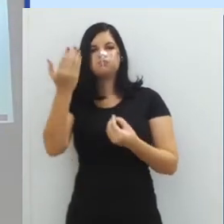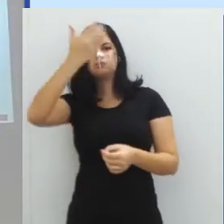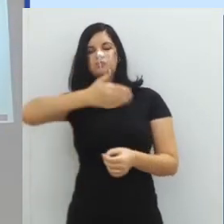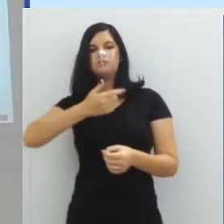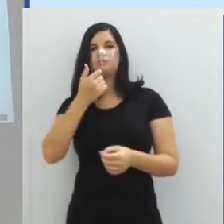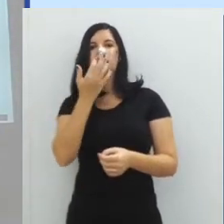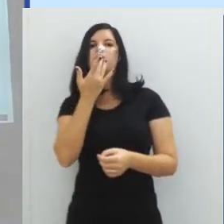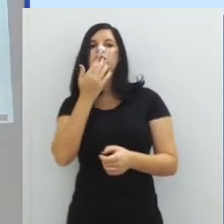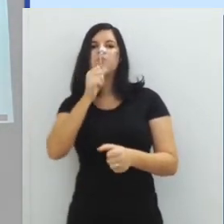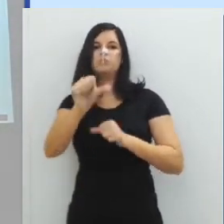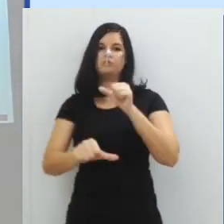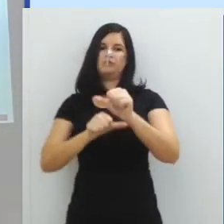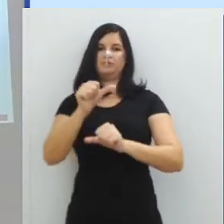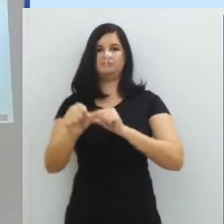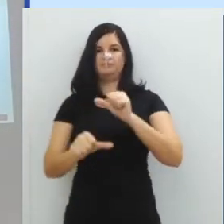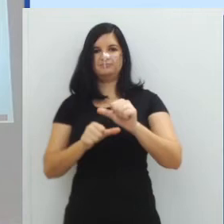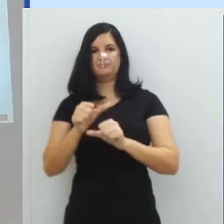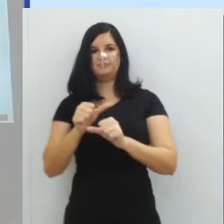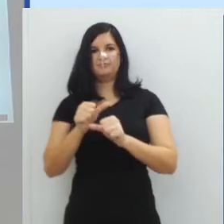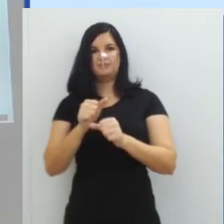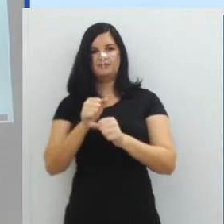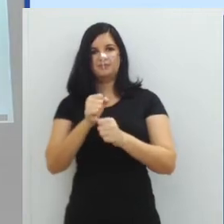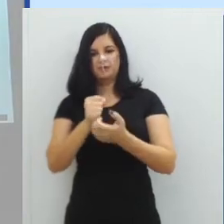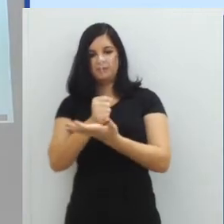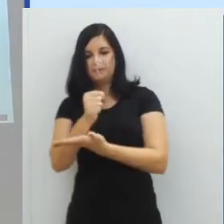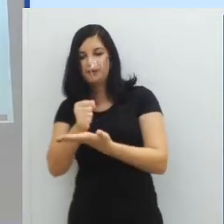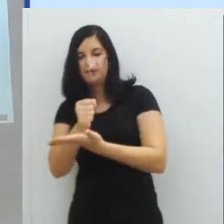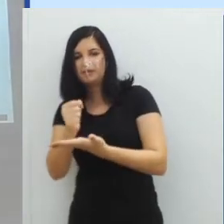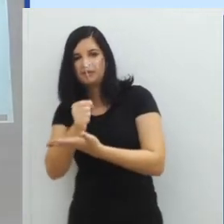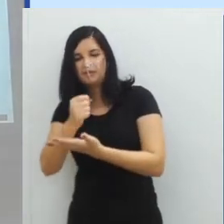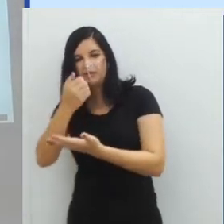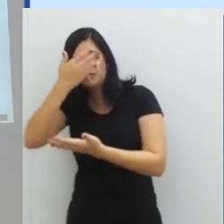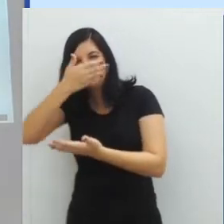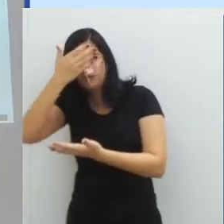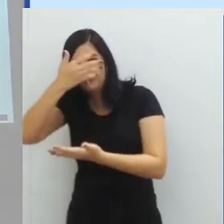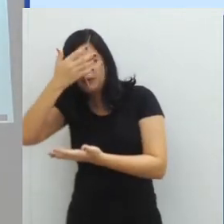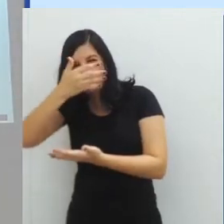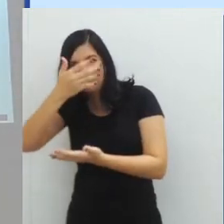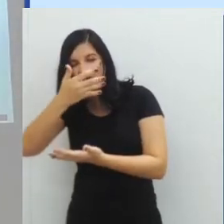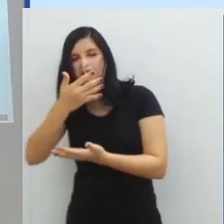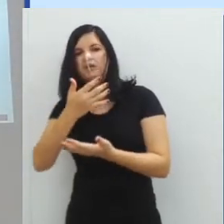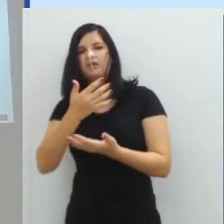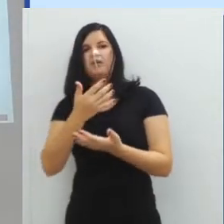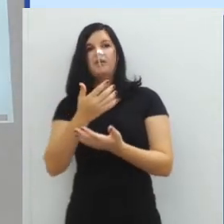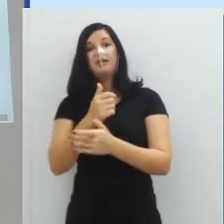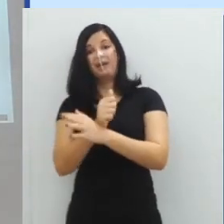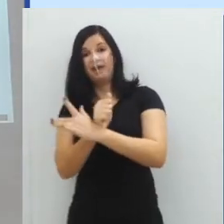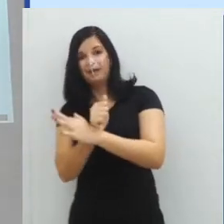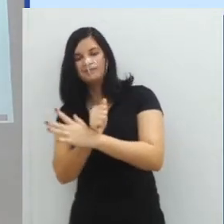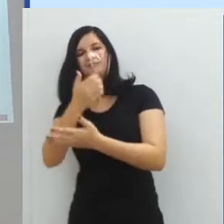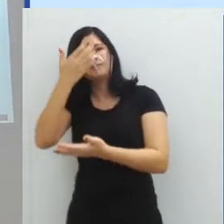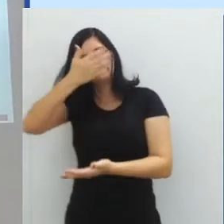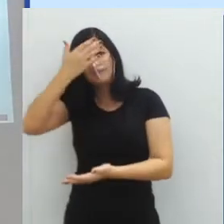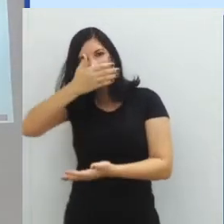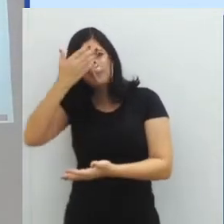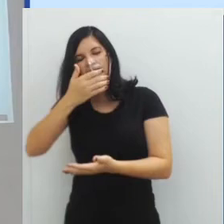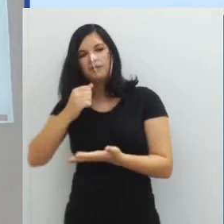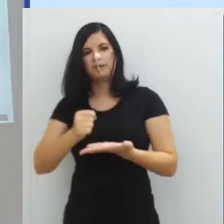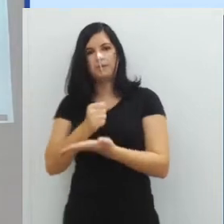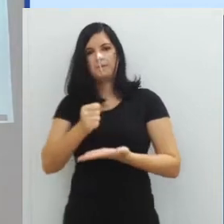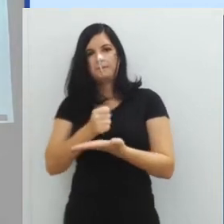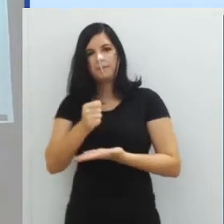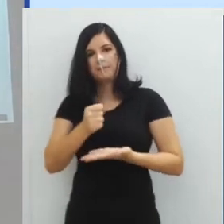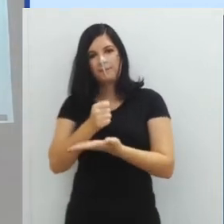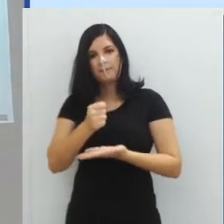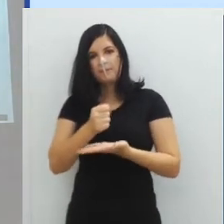a cor. Né? Quando ela está básica, ela fica transparente, quando ela está ácida, ela fica transparente, e quando ela está básica, ela